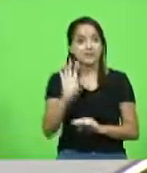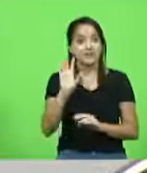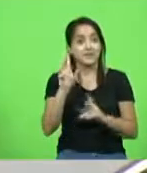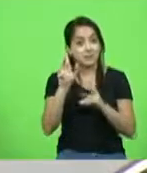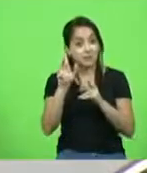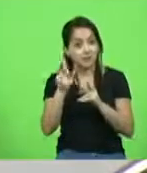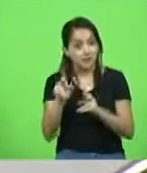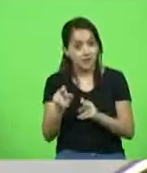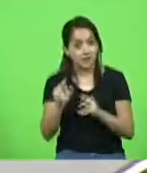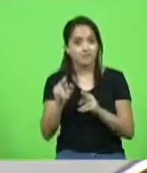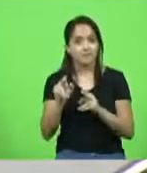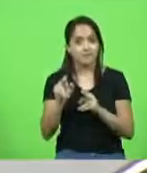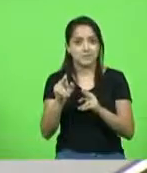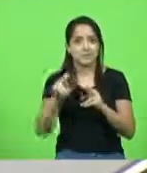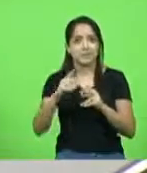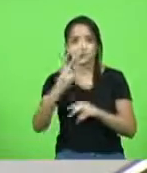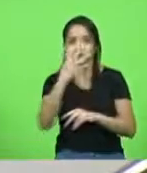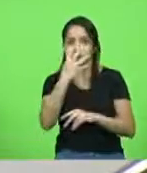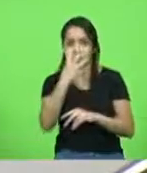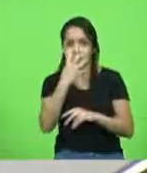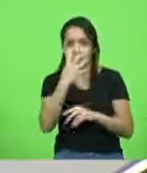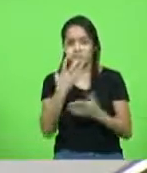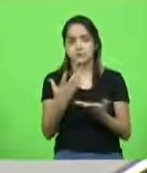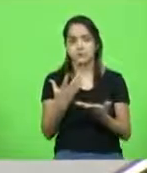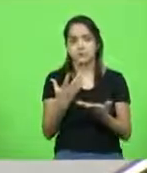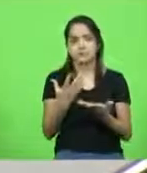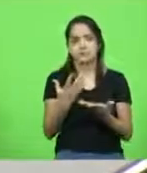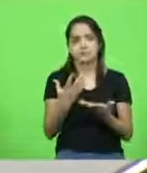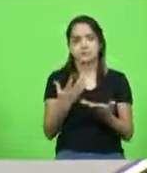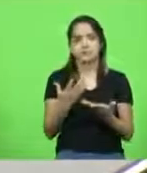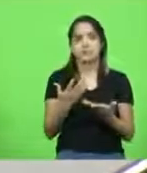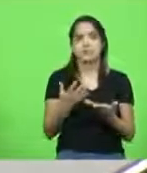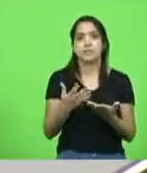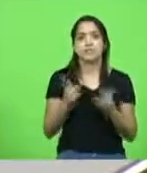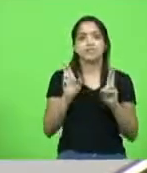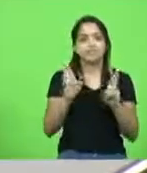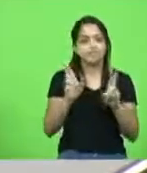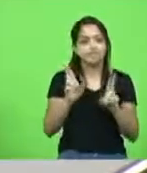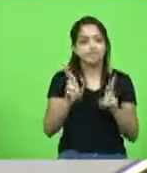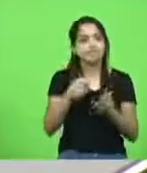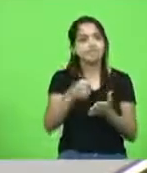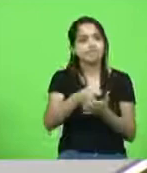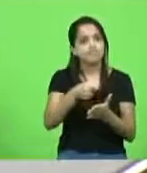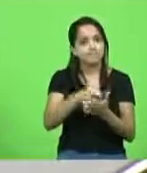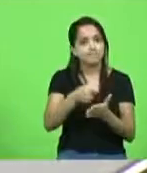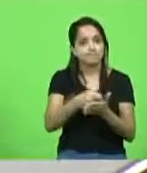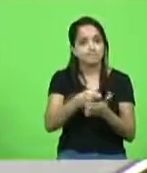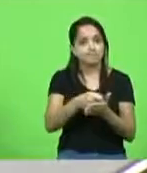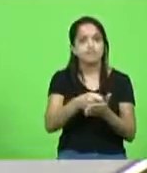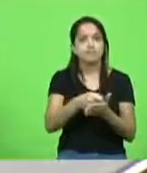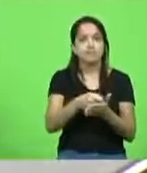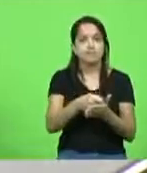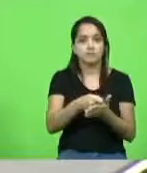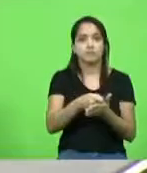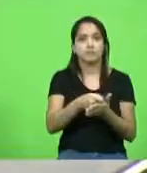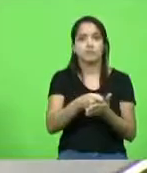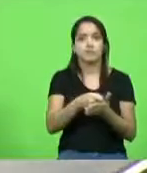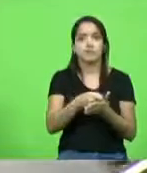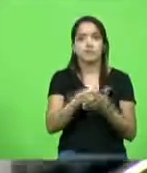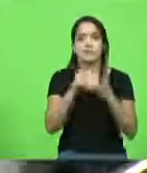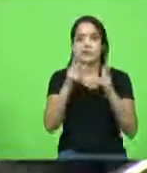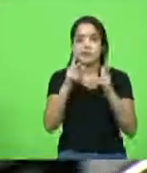nos respiradores a minha torcida a minha provocação a minha força é que não